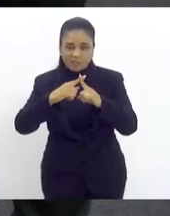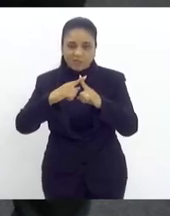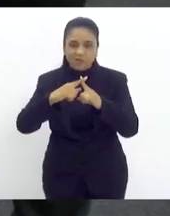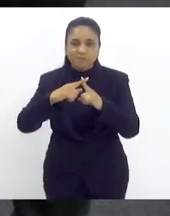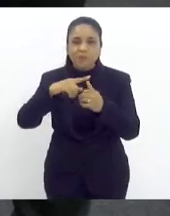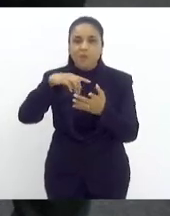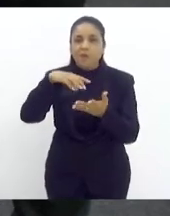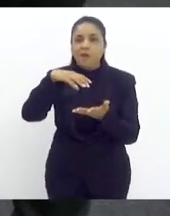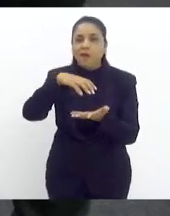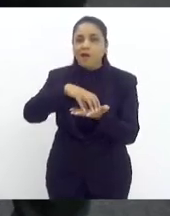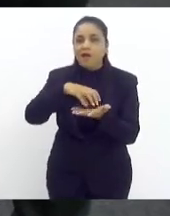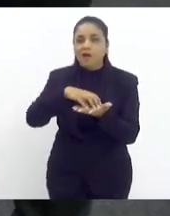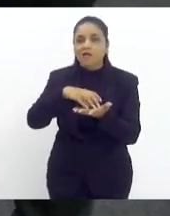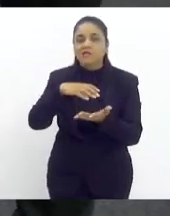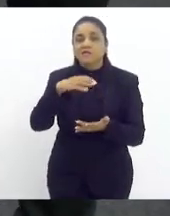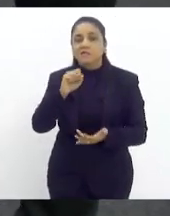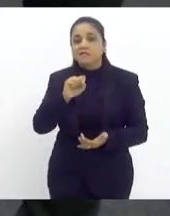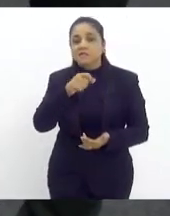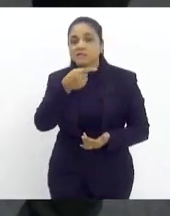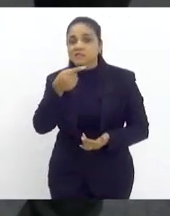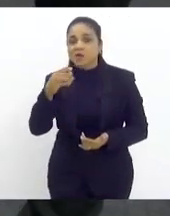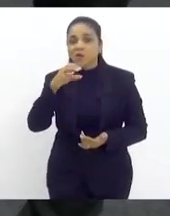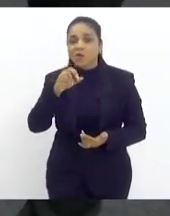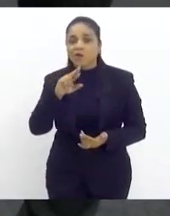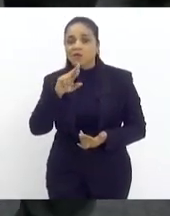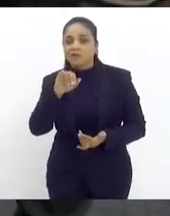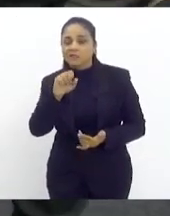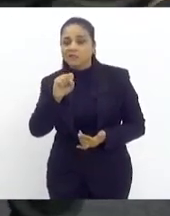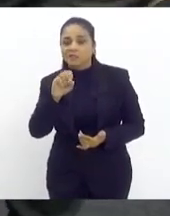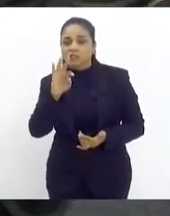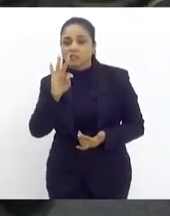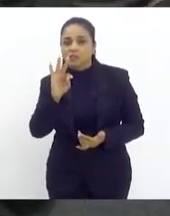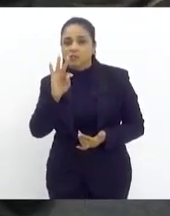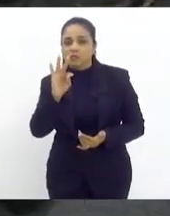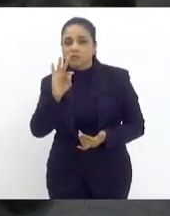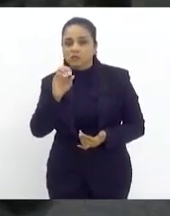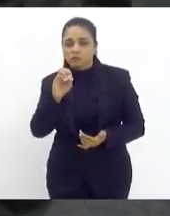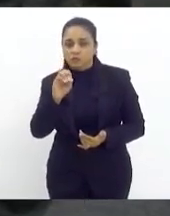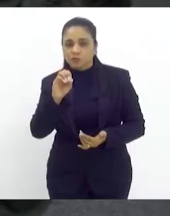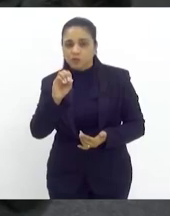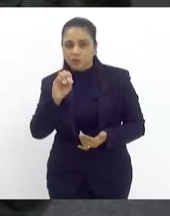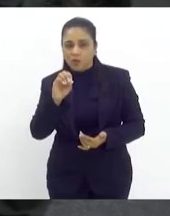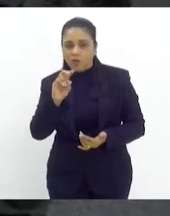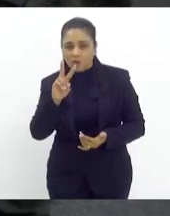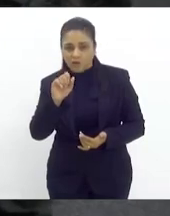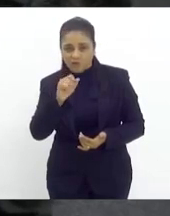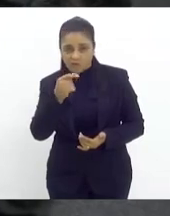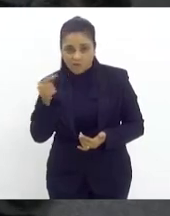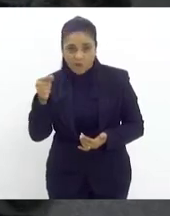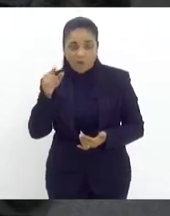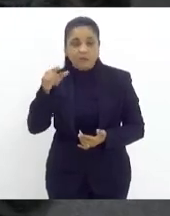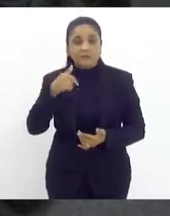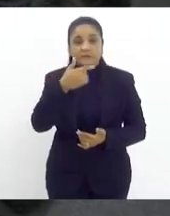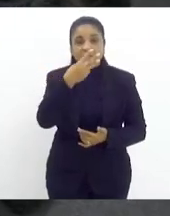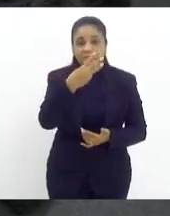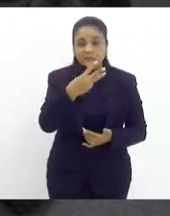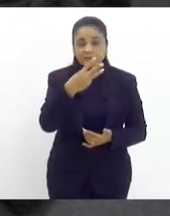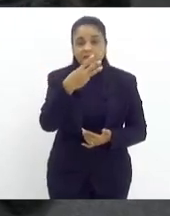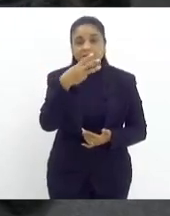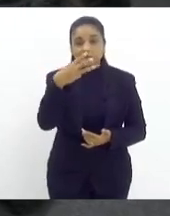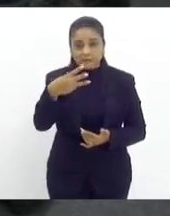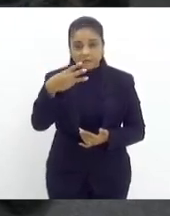Cristóvão 338 onde há 99 anos atrás